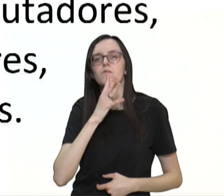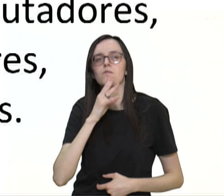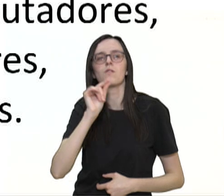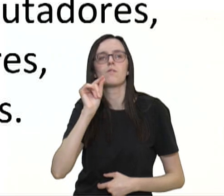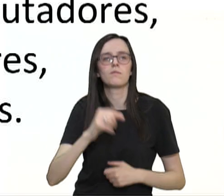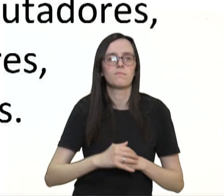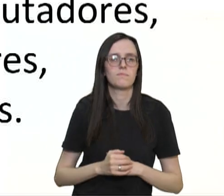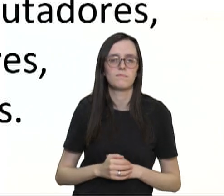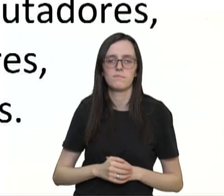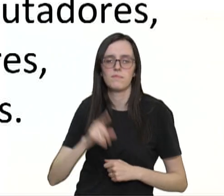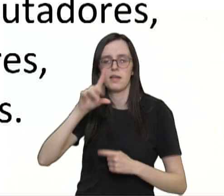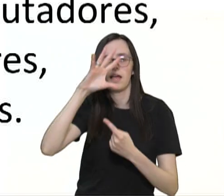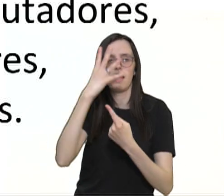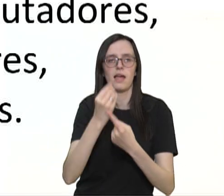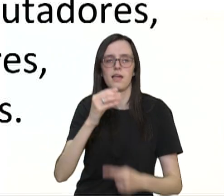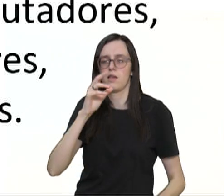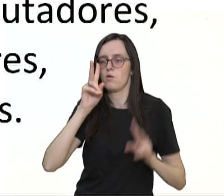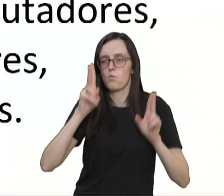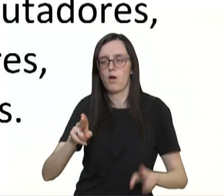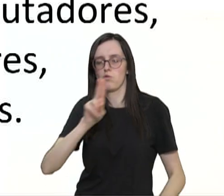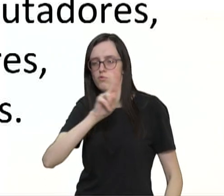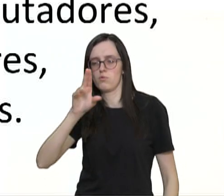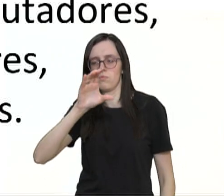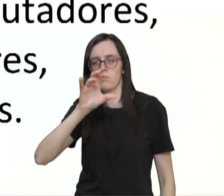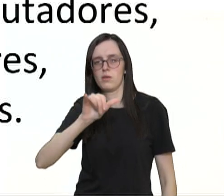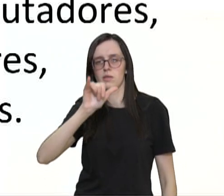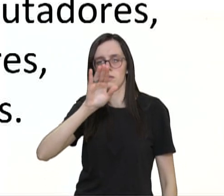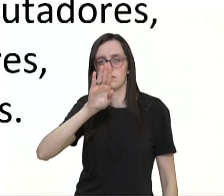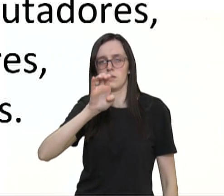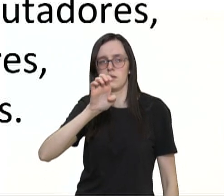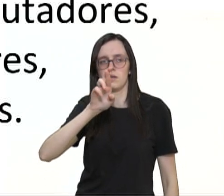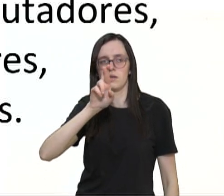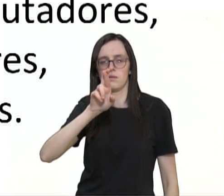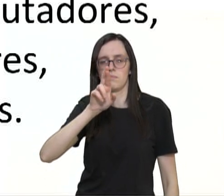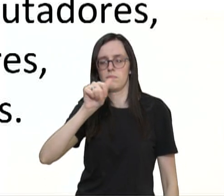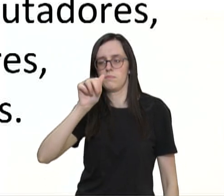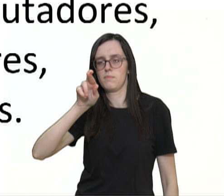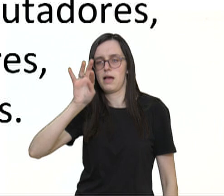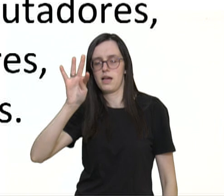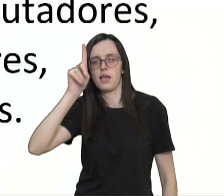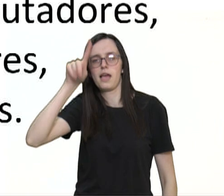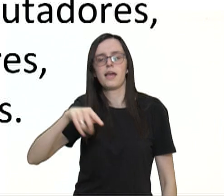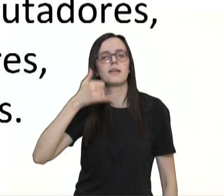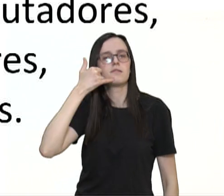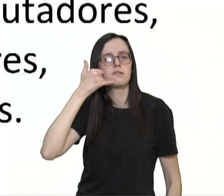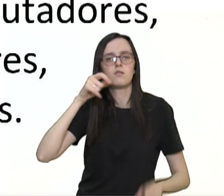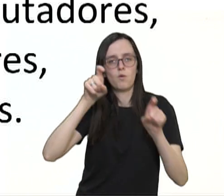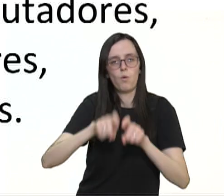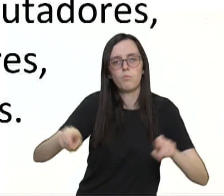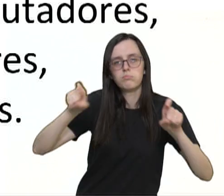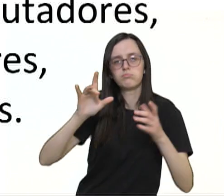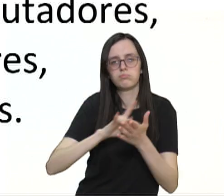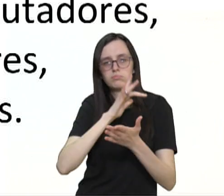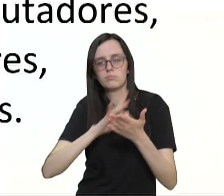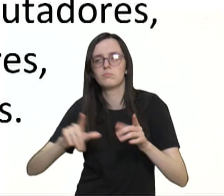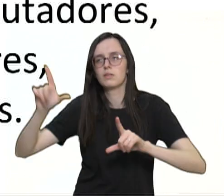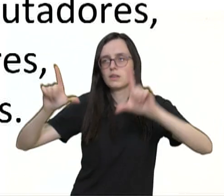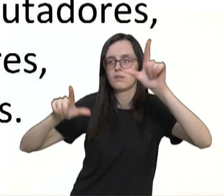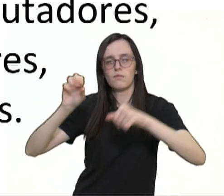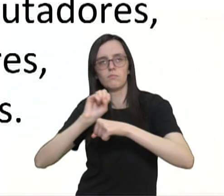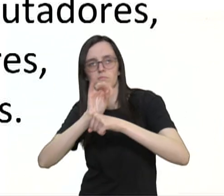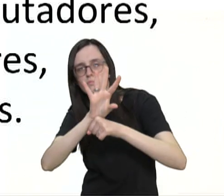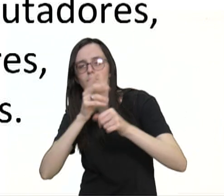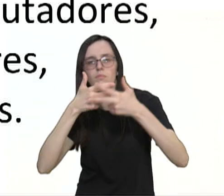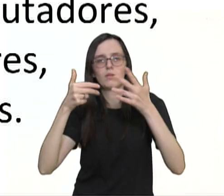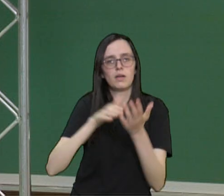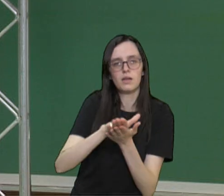cyberarte, tá? É uma arte onde os suportes escolhidos normalmente são as telas dos computadores, dos smartphones, dos tablets, televisores, projeções